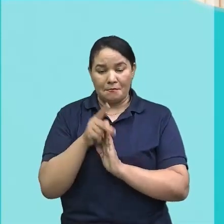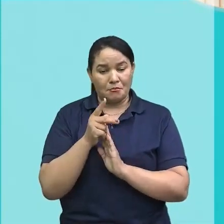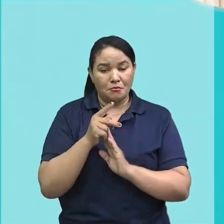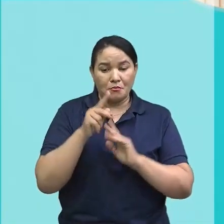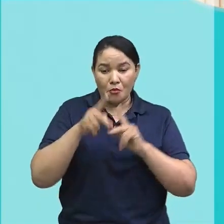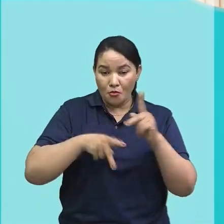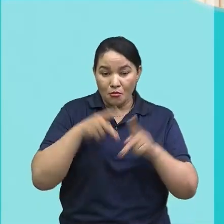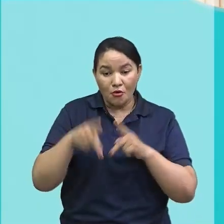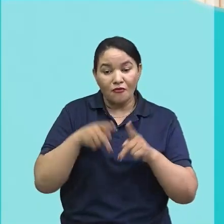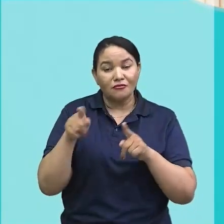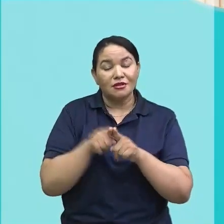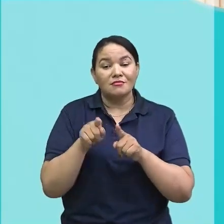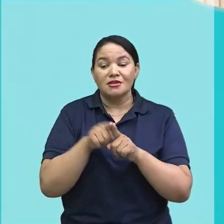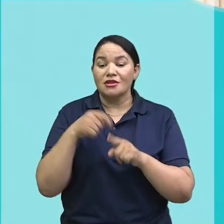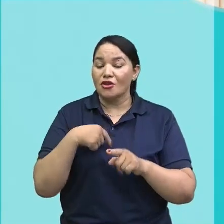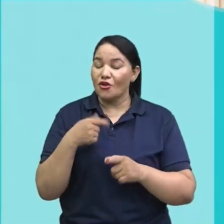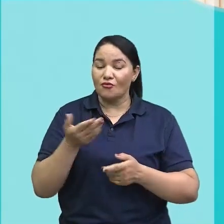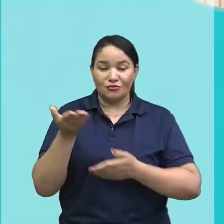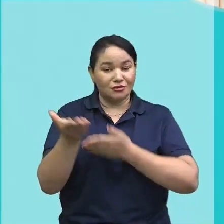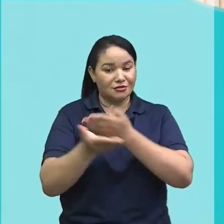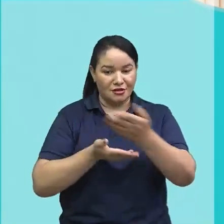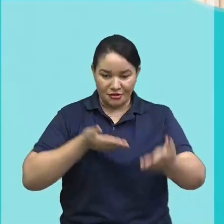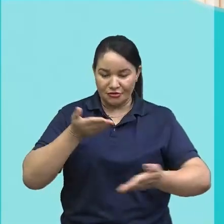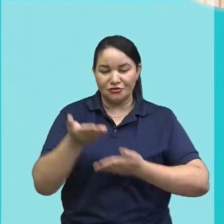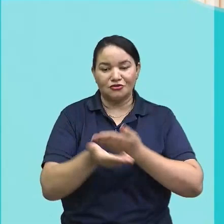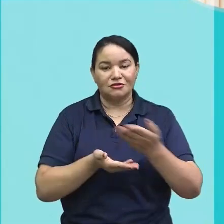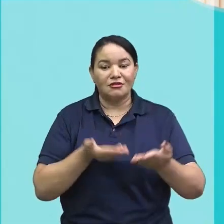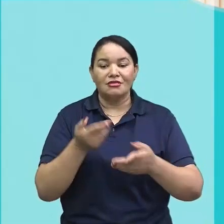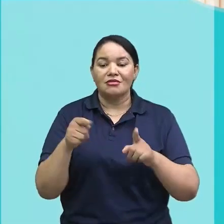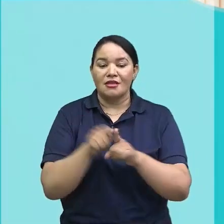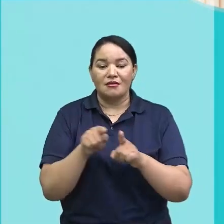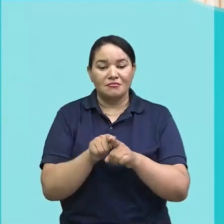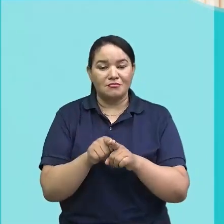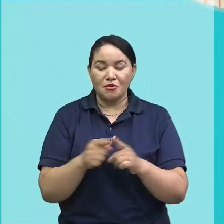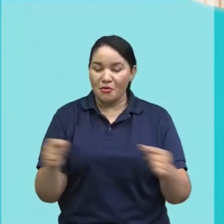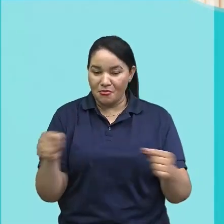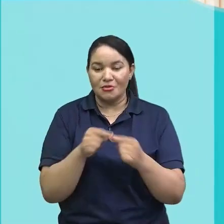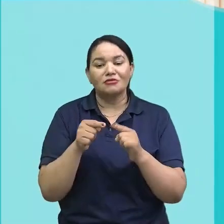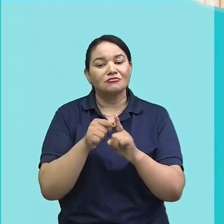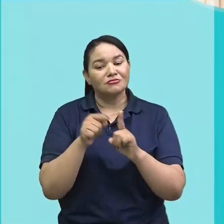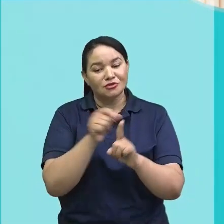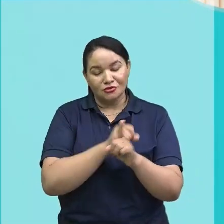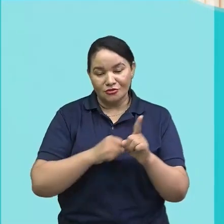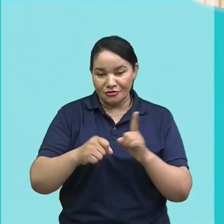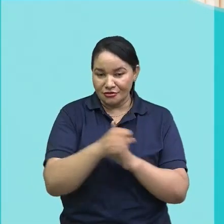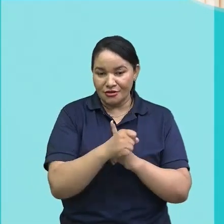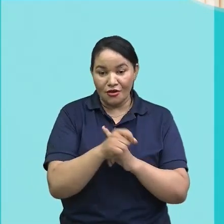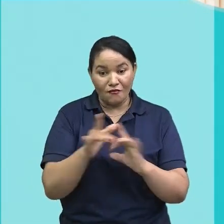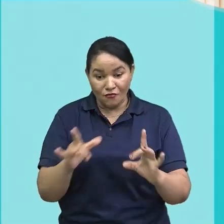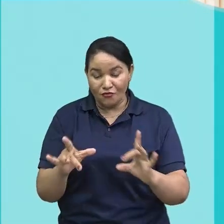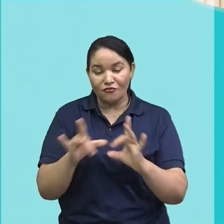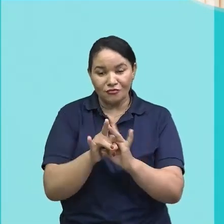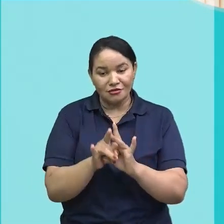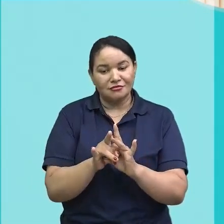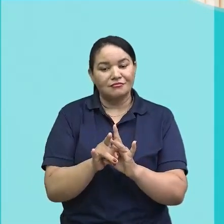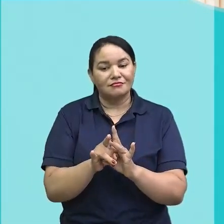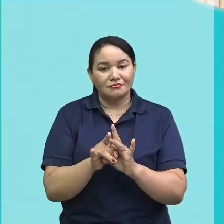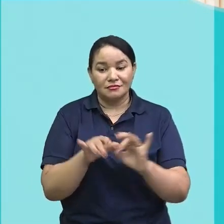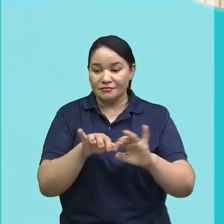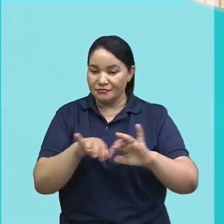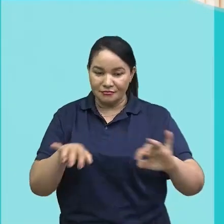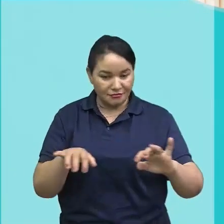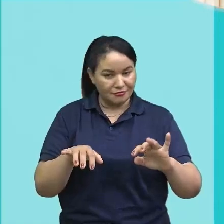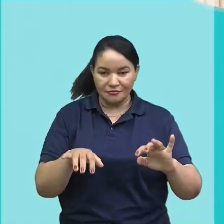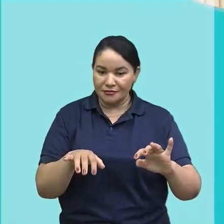estou interagindo. Então já entra o social, não tem como a gente dissociar disso. Eu estou